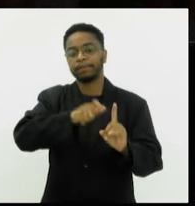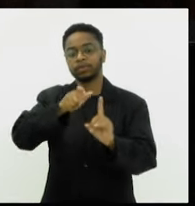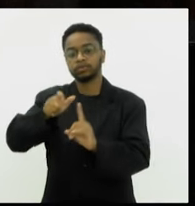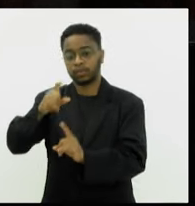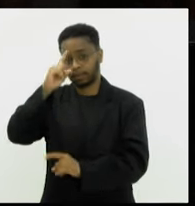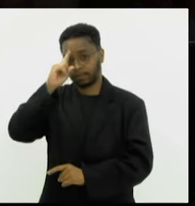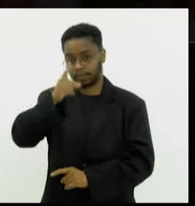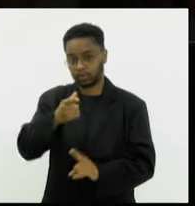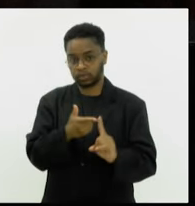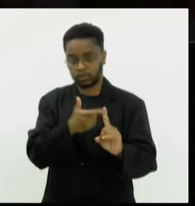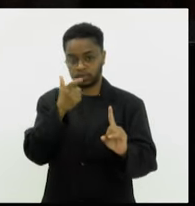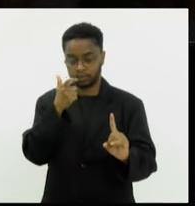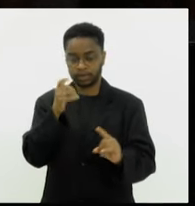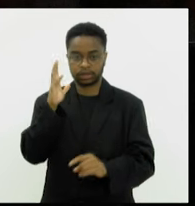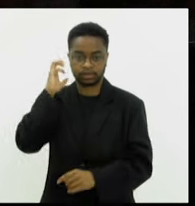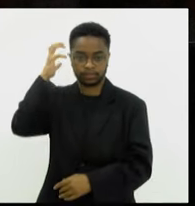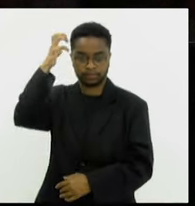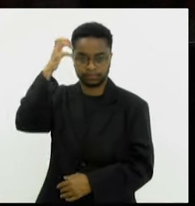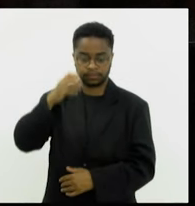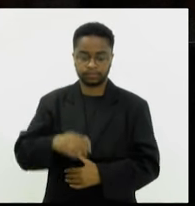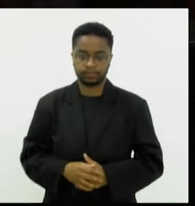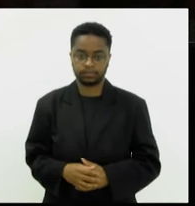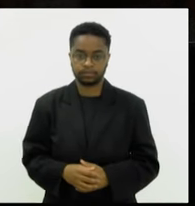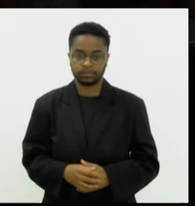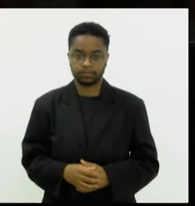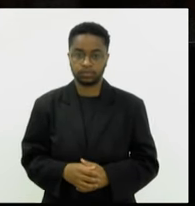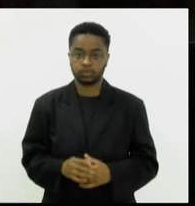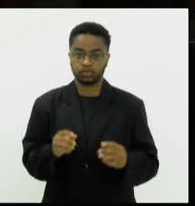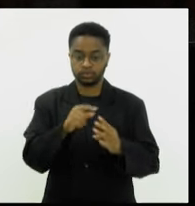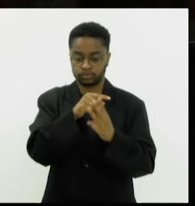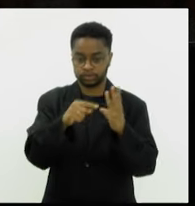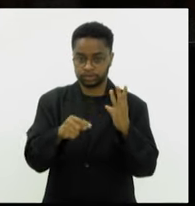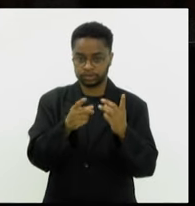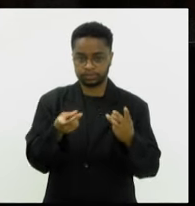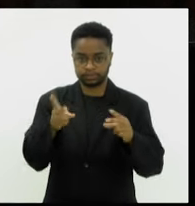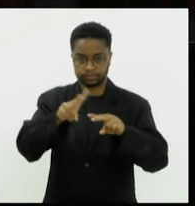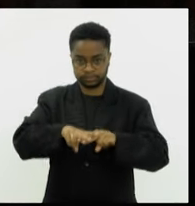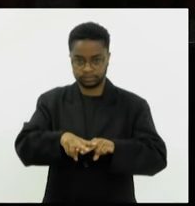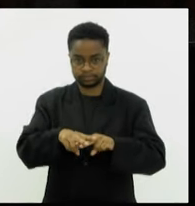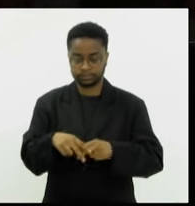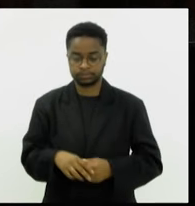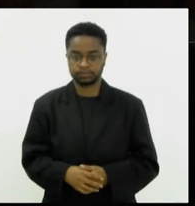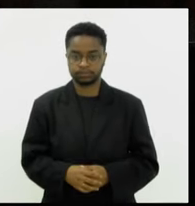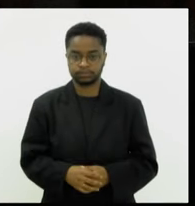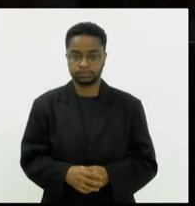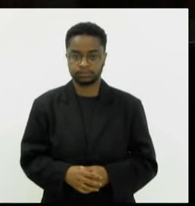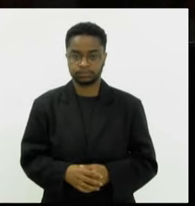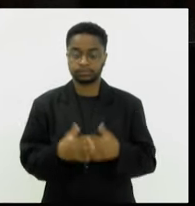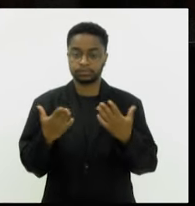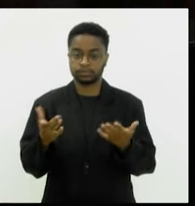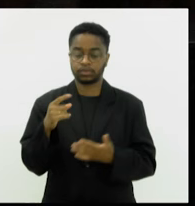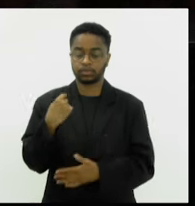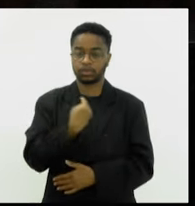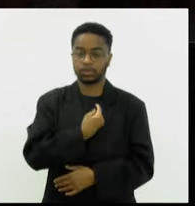do assassinato de Marielle Franco, presos. E aí nós entendemos que abre-se um